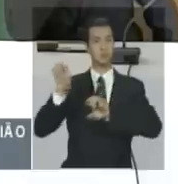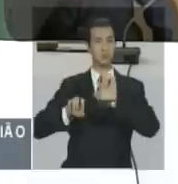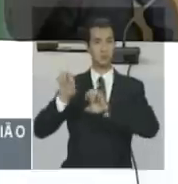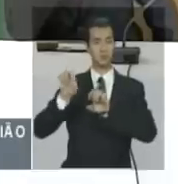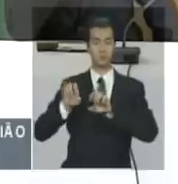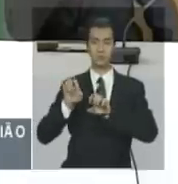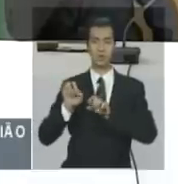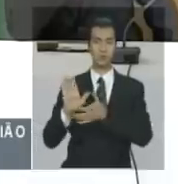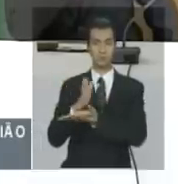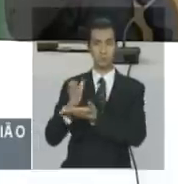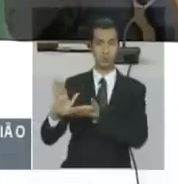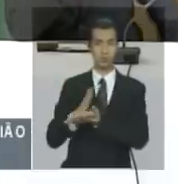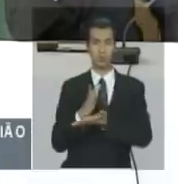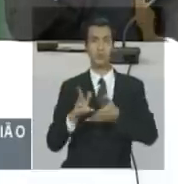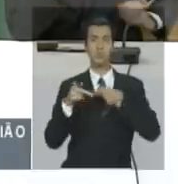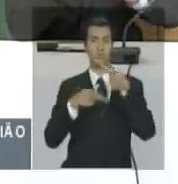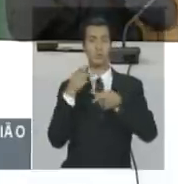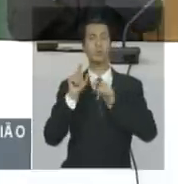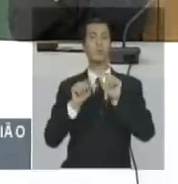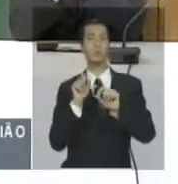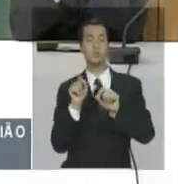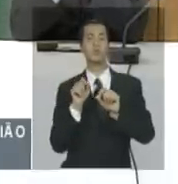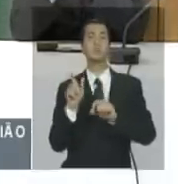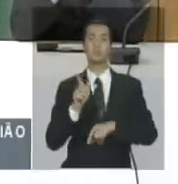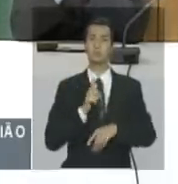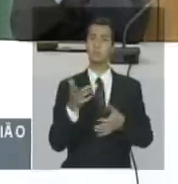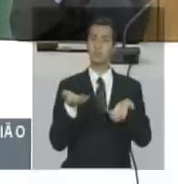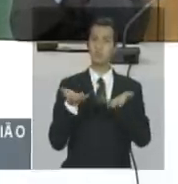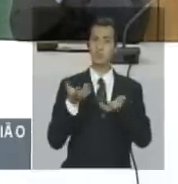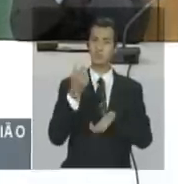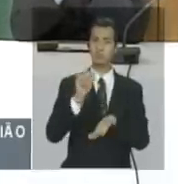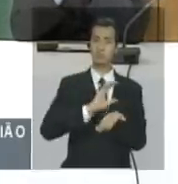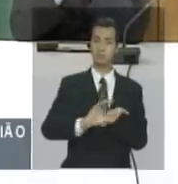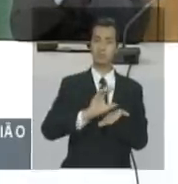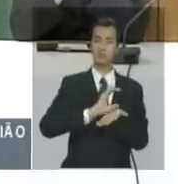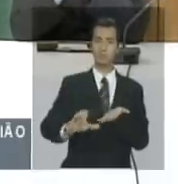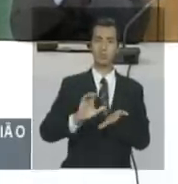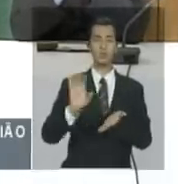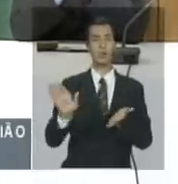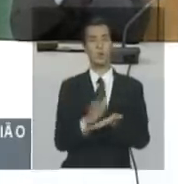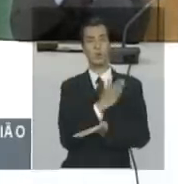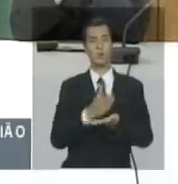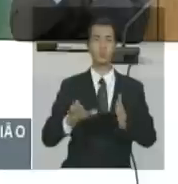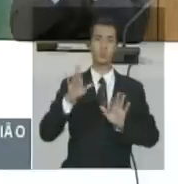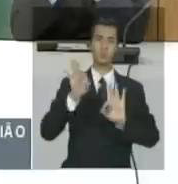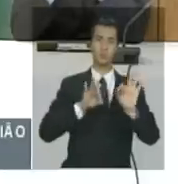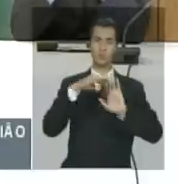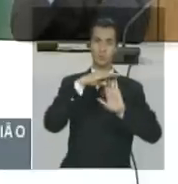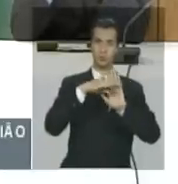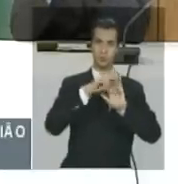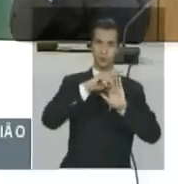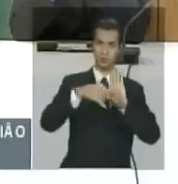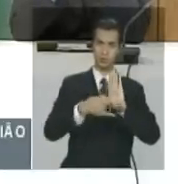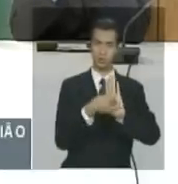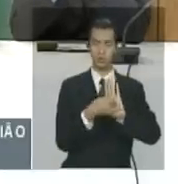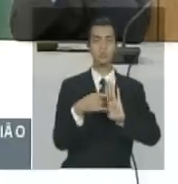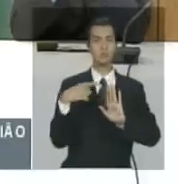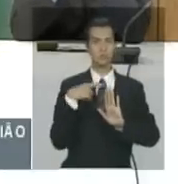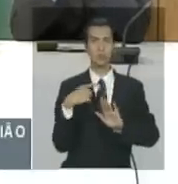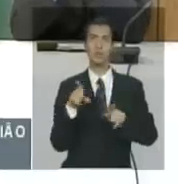vários declararam no seu setor, os investimentos e os projetos que já estão fazendo. Né? Setor de portos,